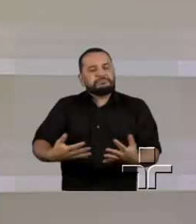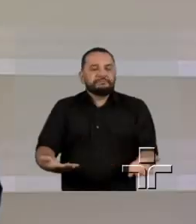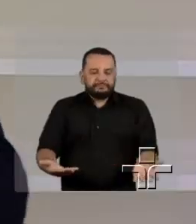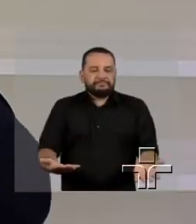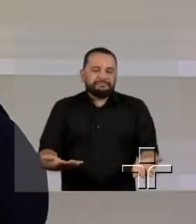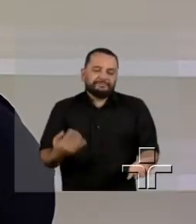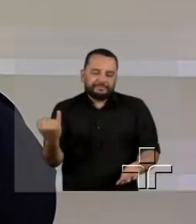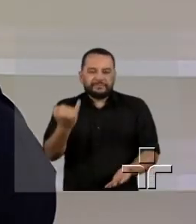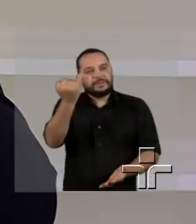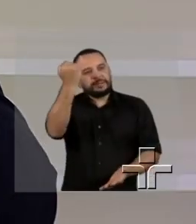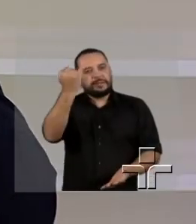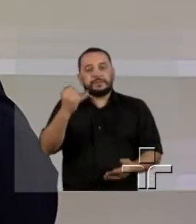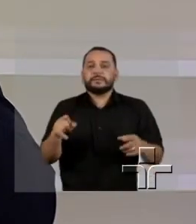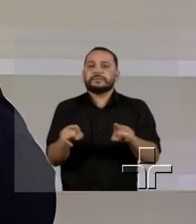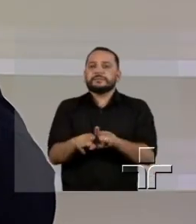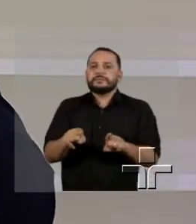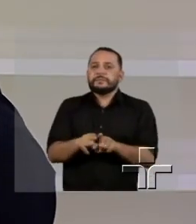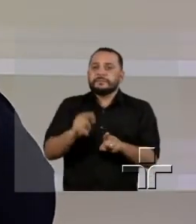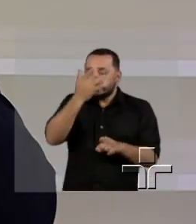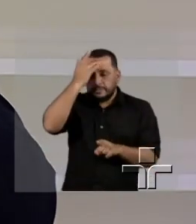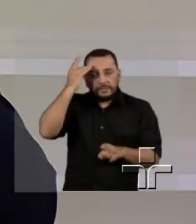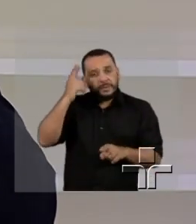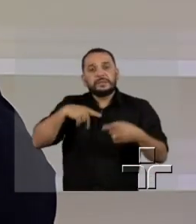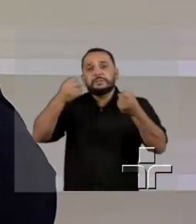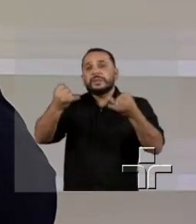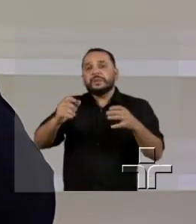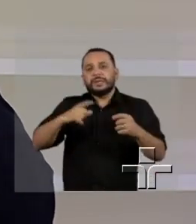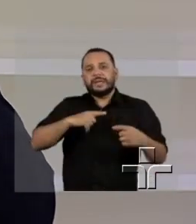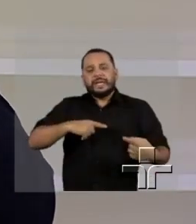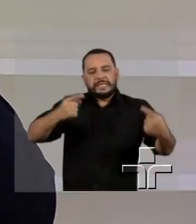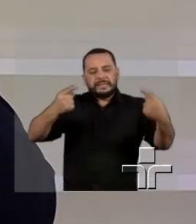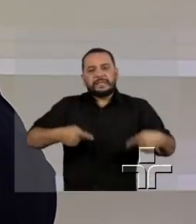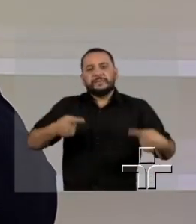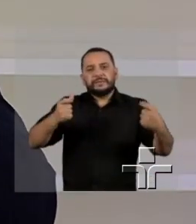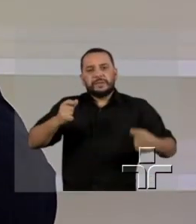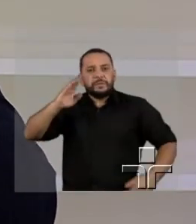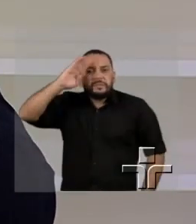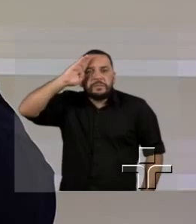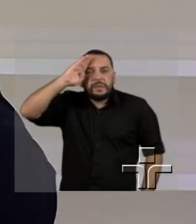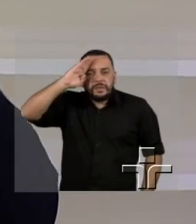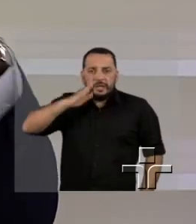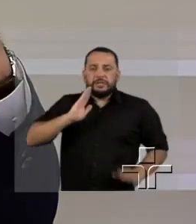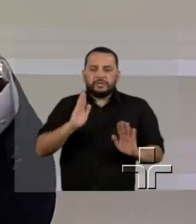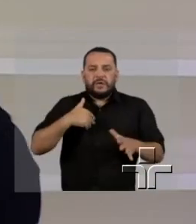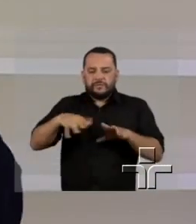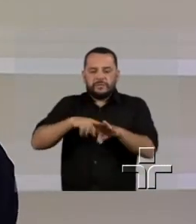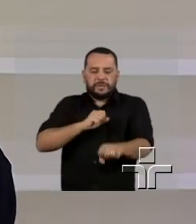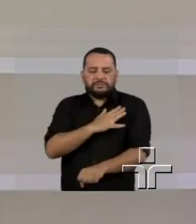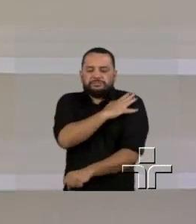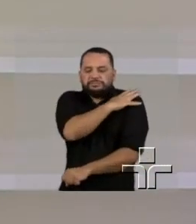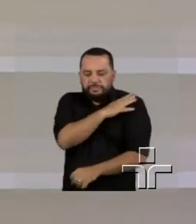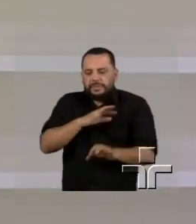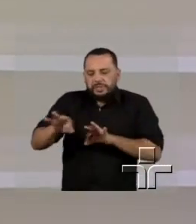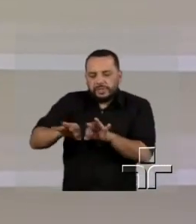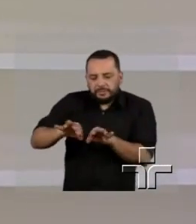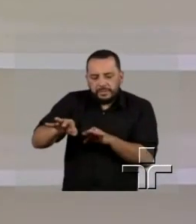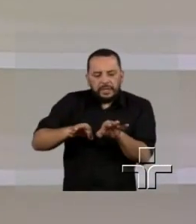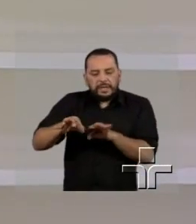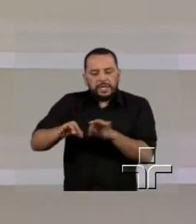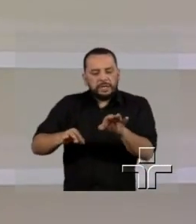que a honestidade, né, a coragem moral de você alertar, de você assessorar, é fundamental que